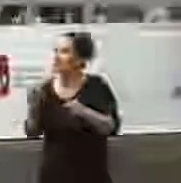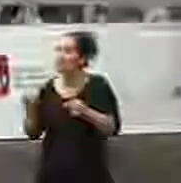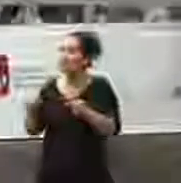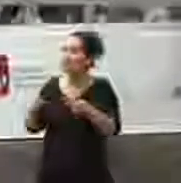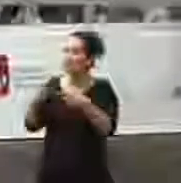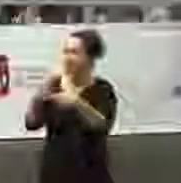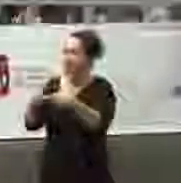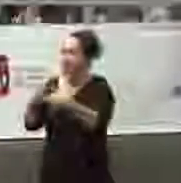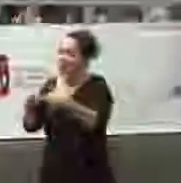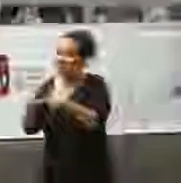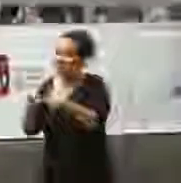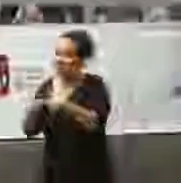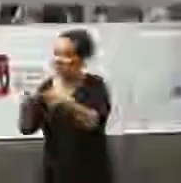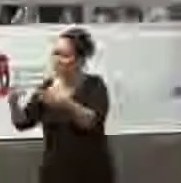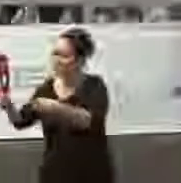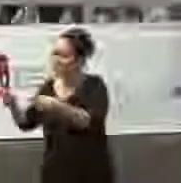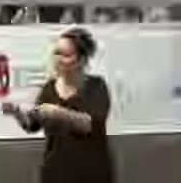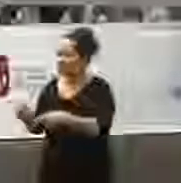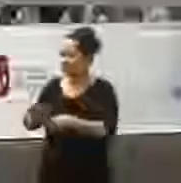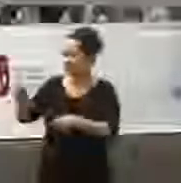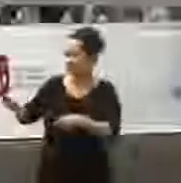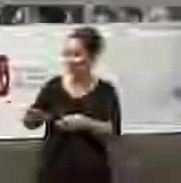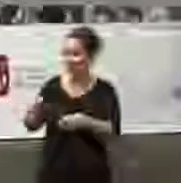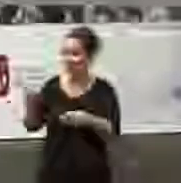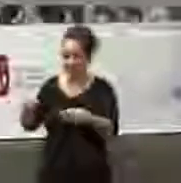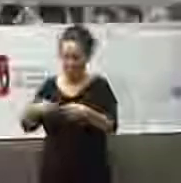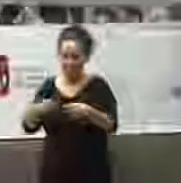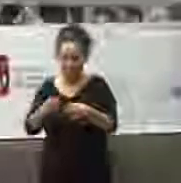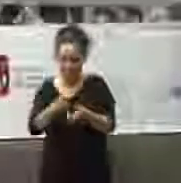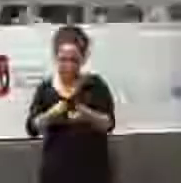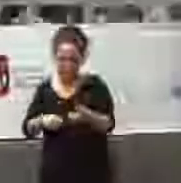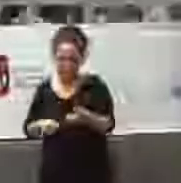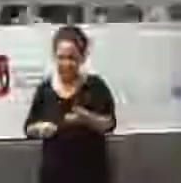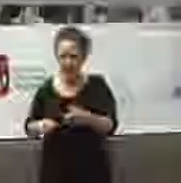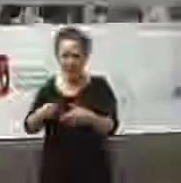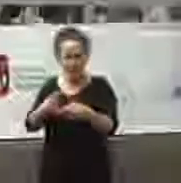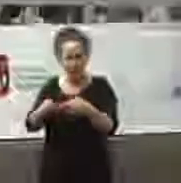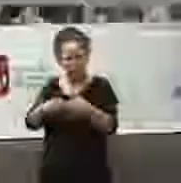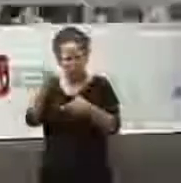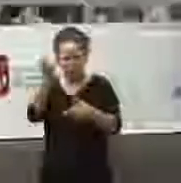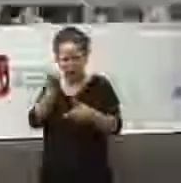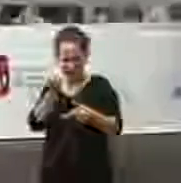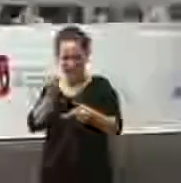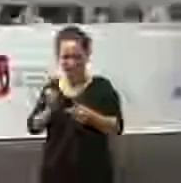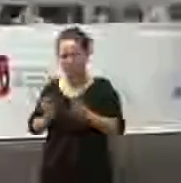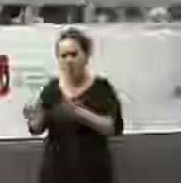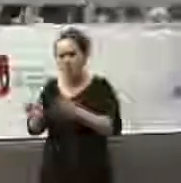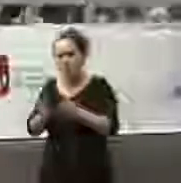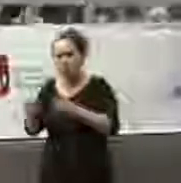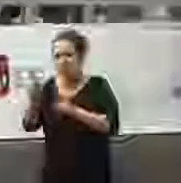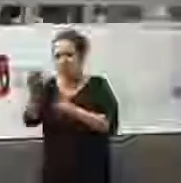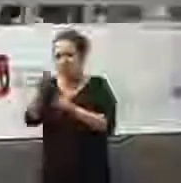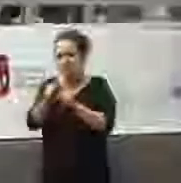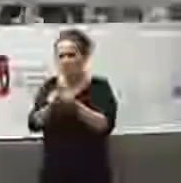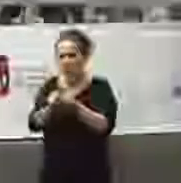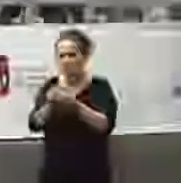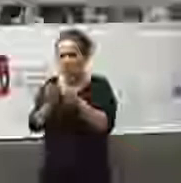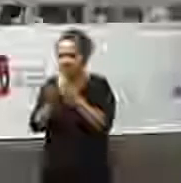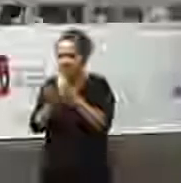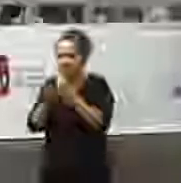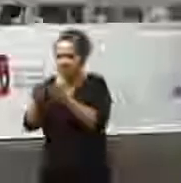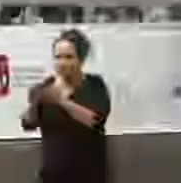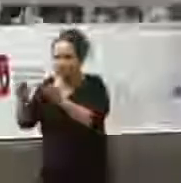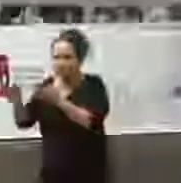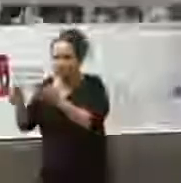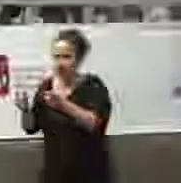nas dosagens que eram que eram prescritas e isso gerou um problema sério mas temos que durante um mês parcelar o recebimento de baixo davi